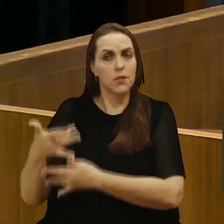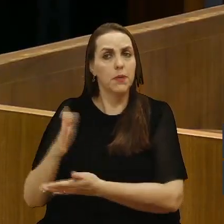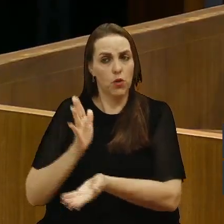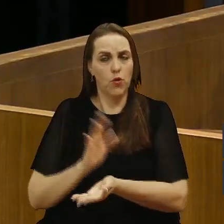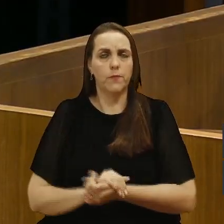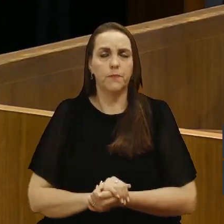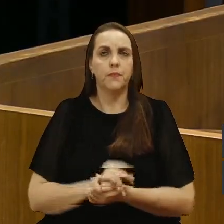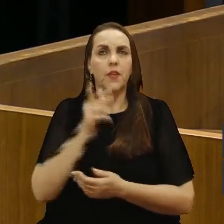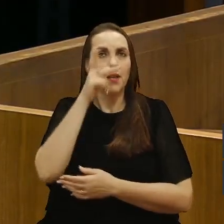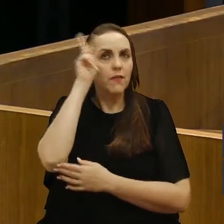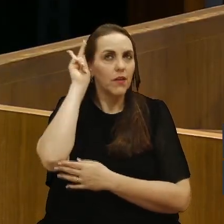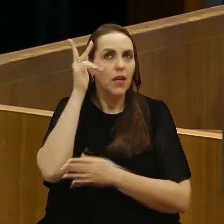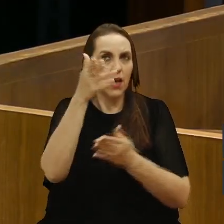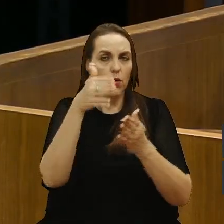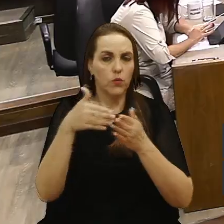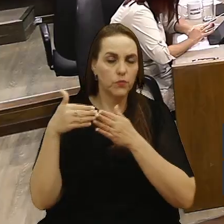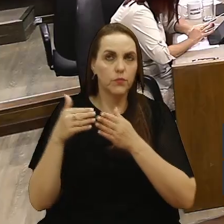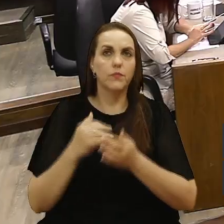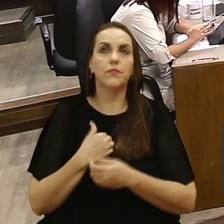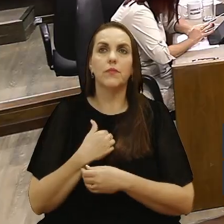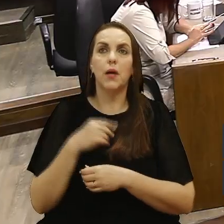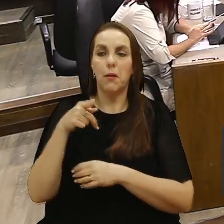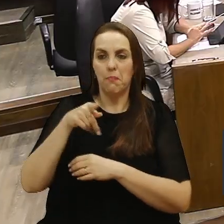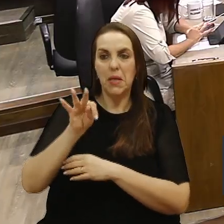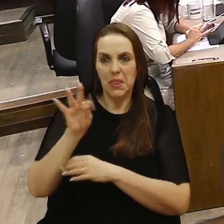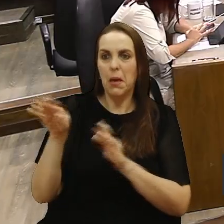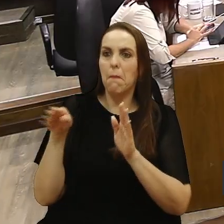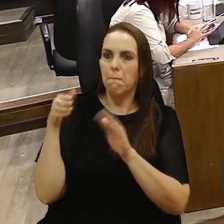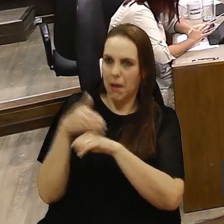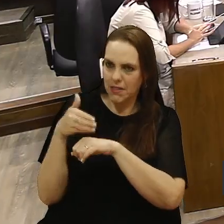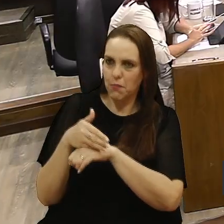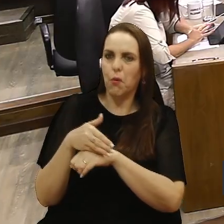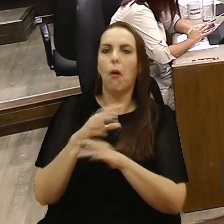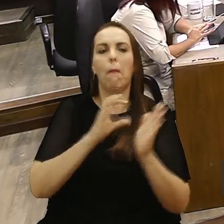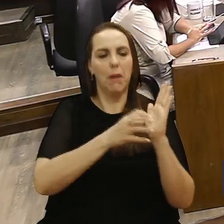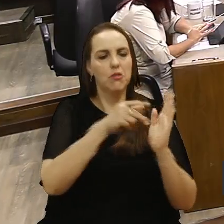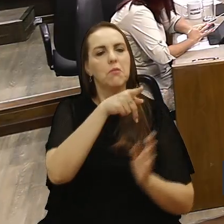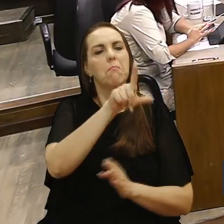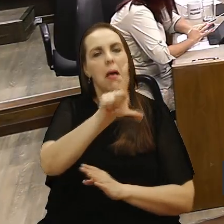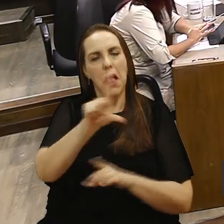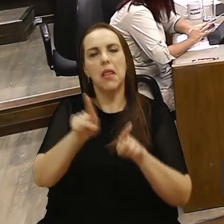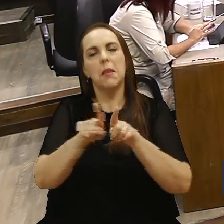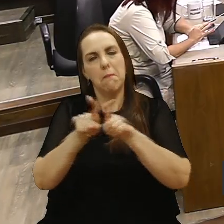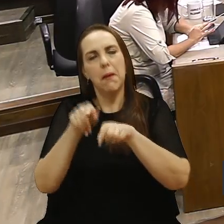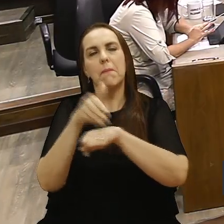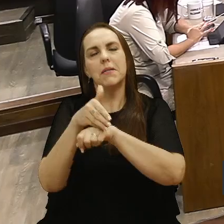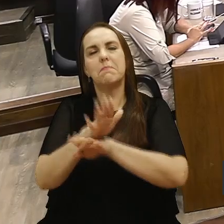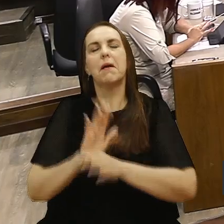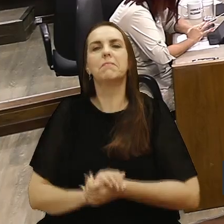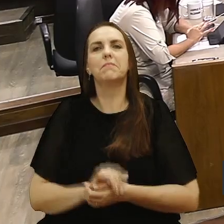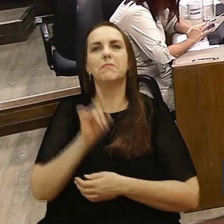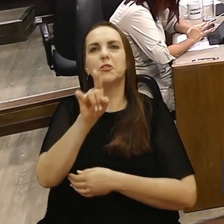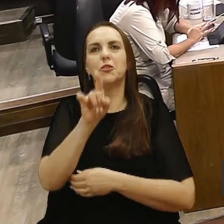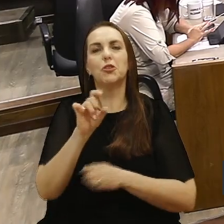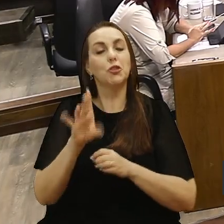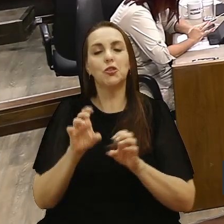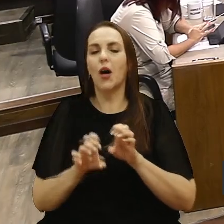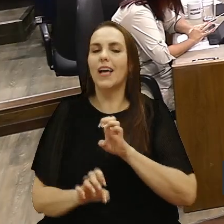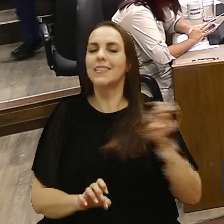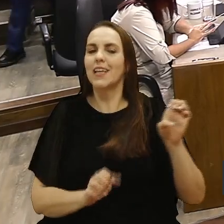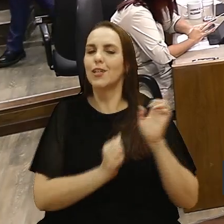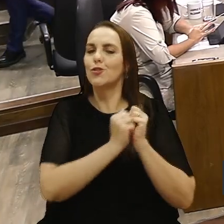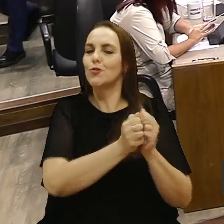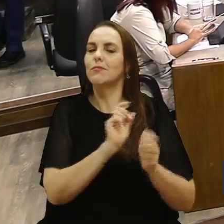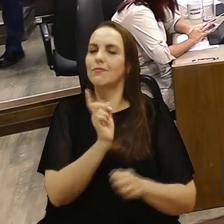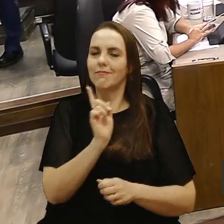Iago? Já que o PT fez a participação, a bancada do PL tem que participar também, né, vereadora? Para não deixar a senhora só com a esquerda ali.